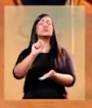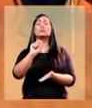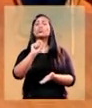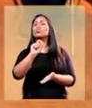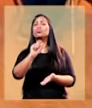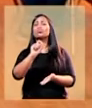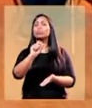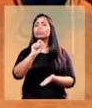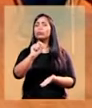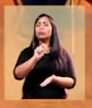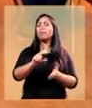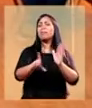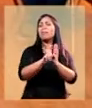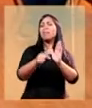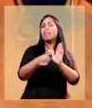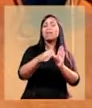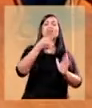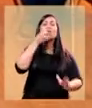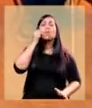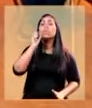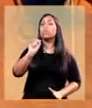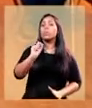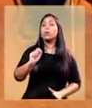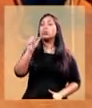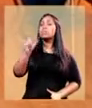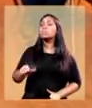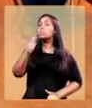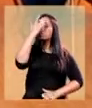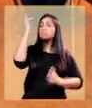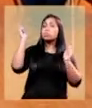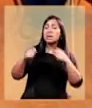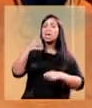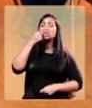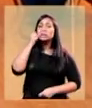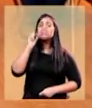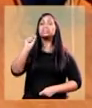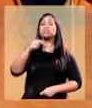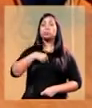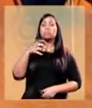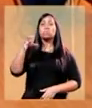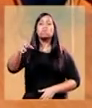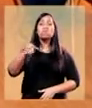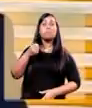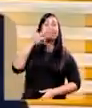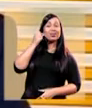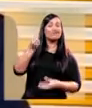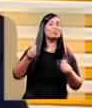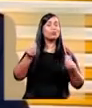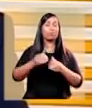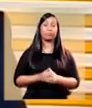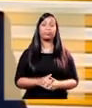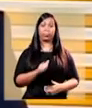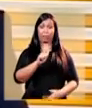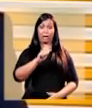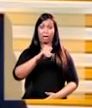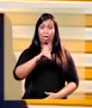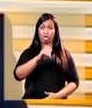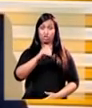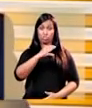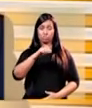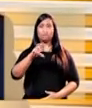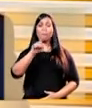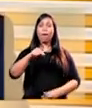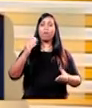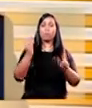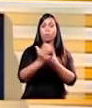o que é a adoção? Legalmente, o que é a adoção? Quem pode ser adotado, quem pode adotar? A adoção